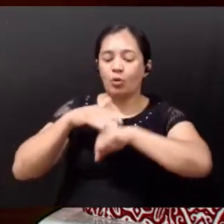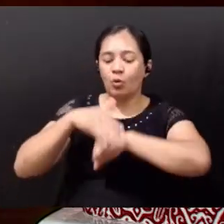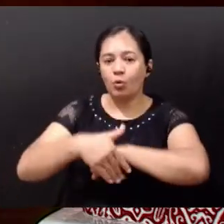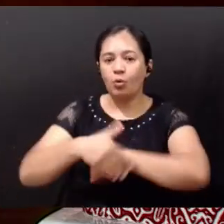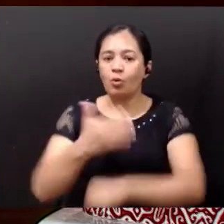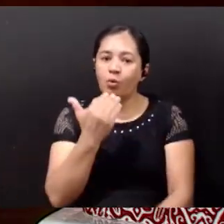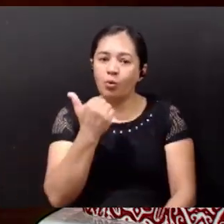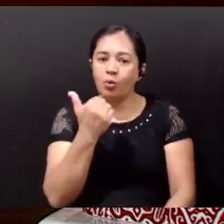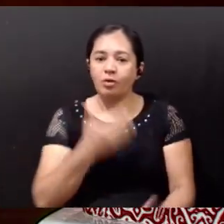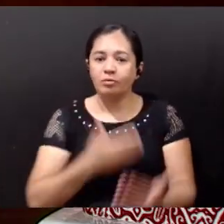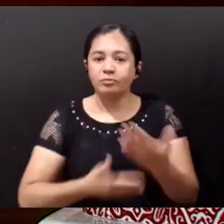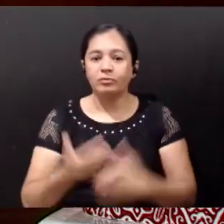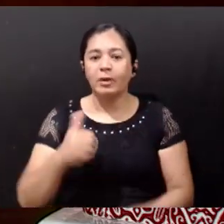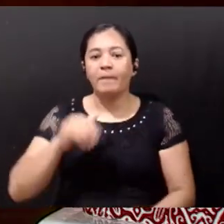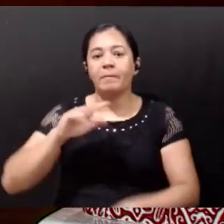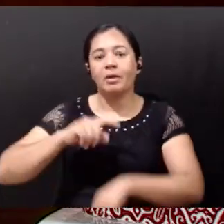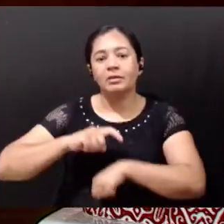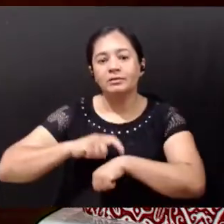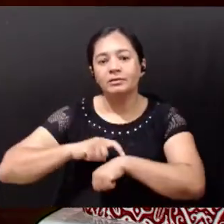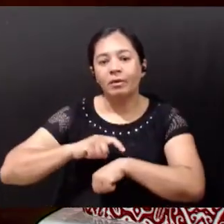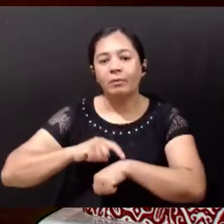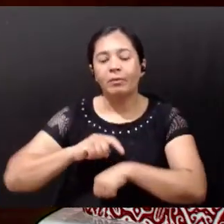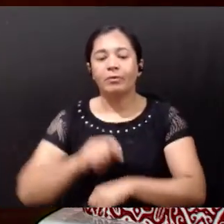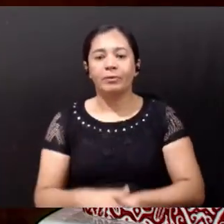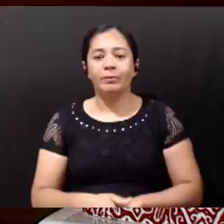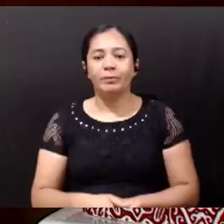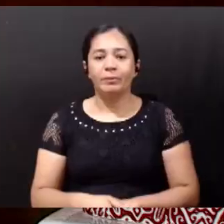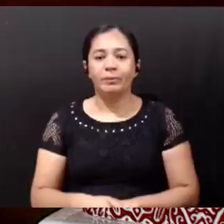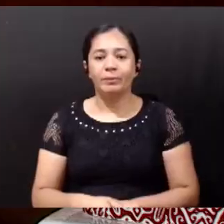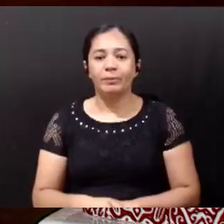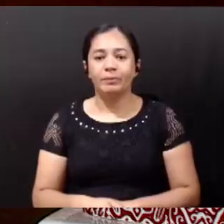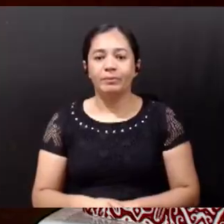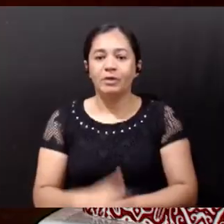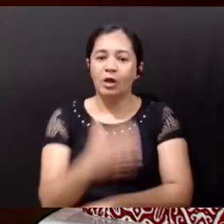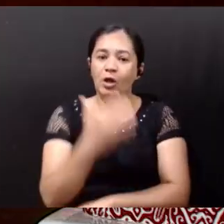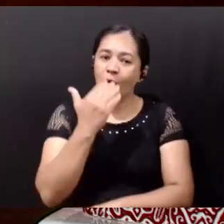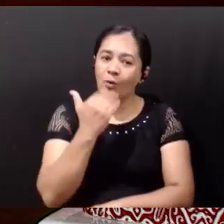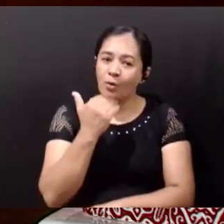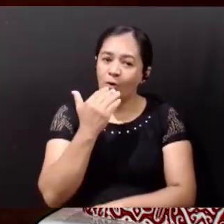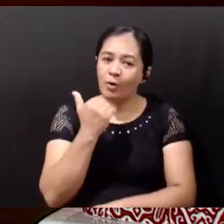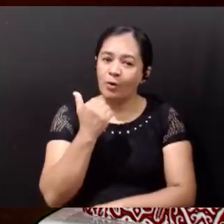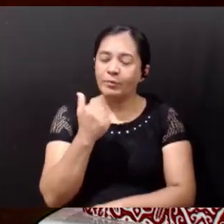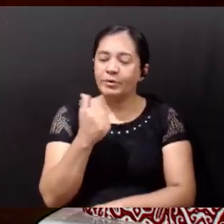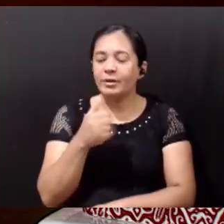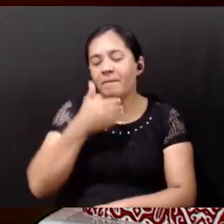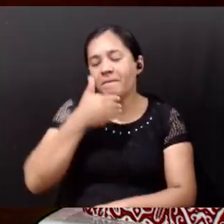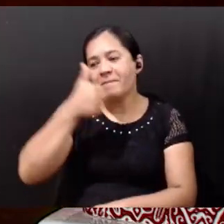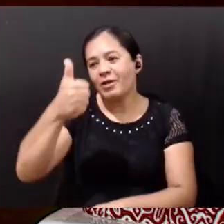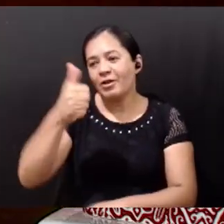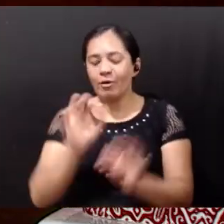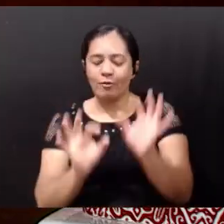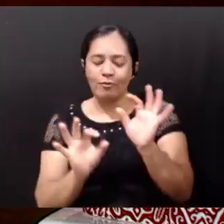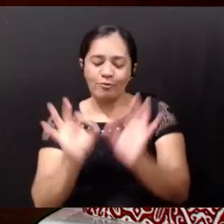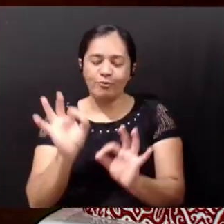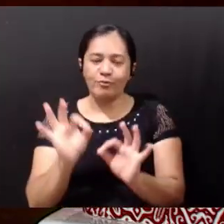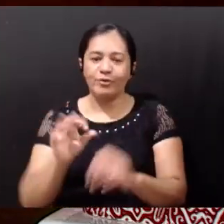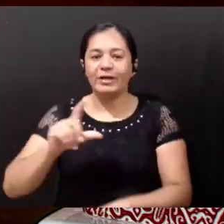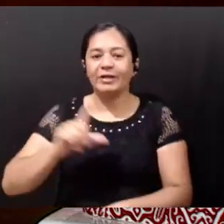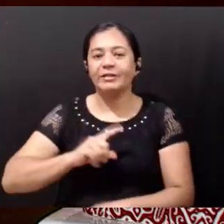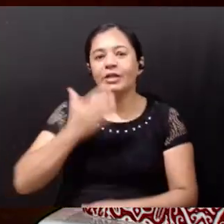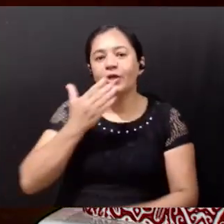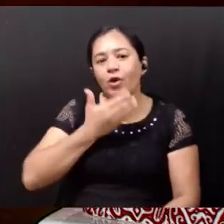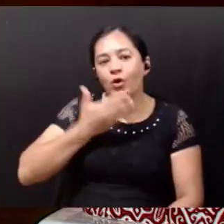mais tempo, é um alimento mais preparado, né? Um cardápio, tem sobremesa. Então a